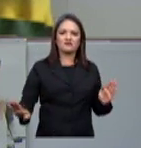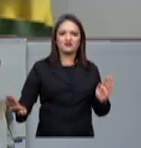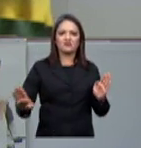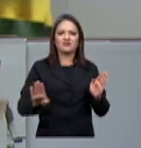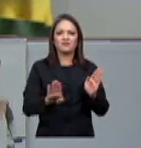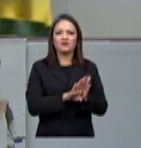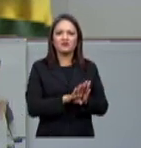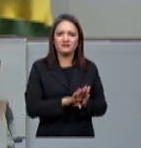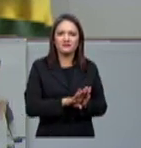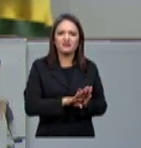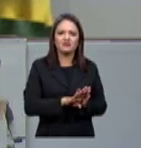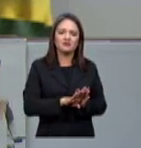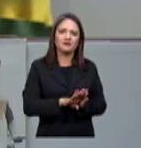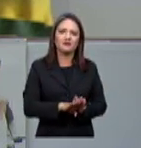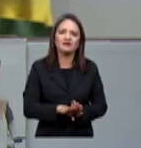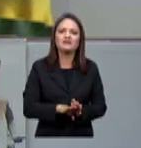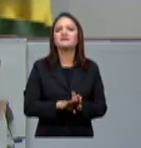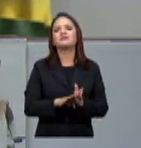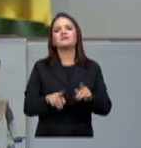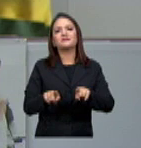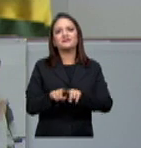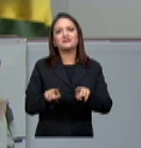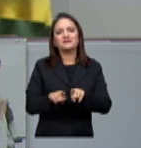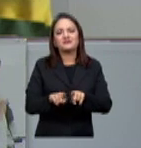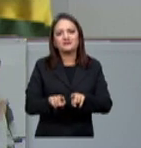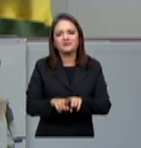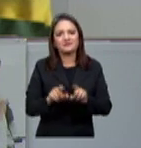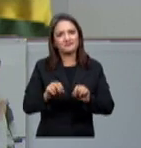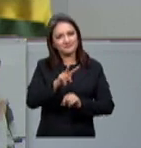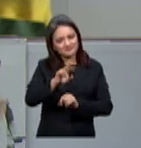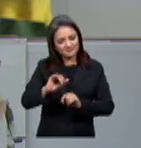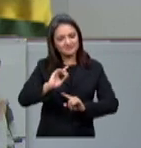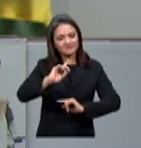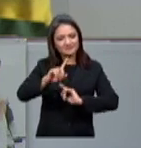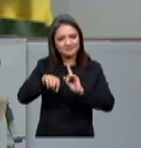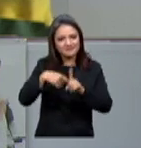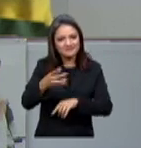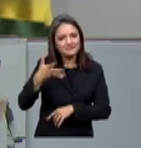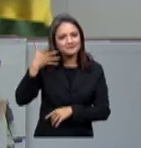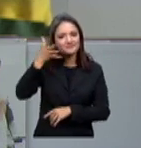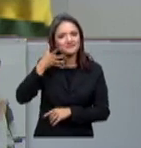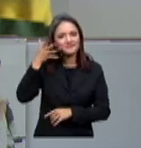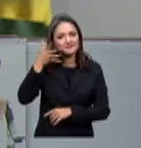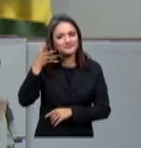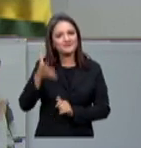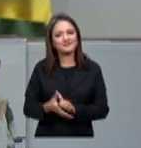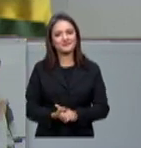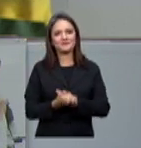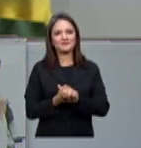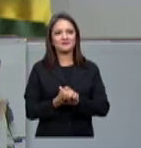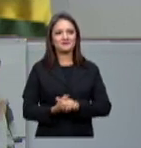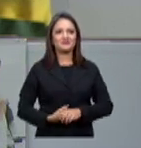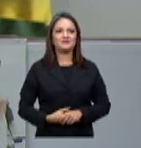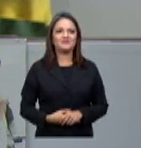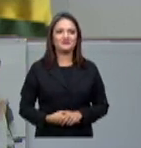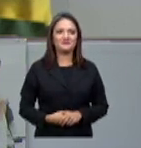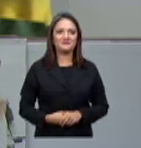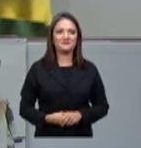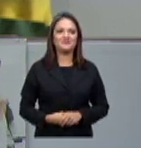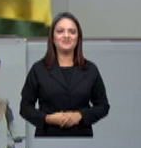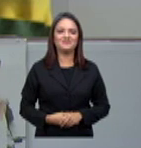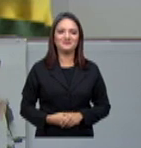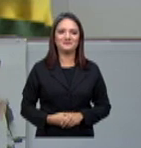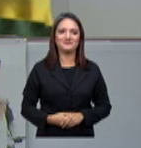também poderão nos auxiliar com as suas reflexões as suas palavras eu gostaria apenas rapidamente